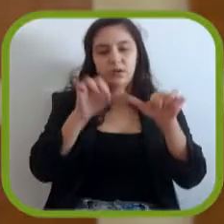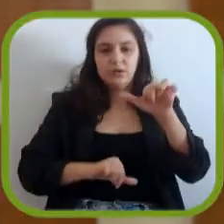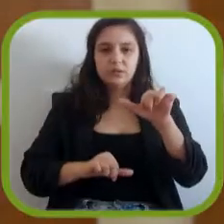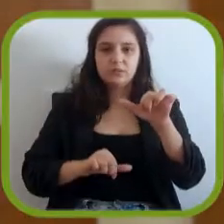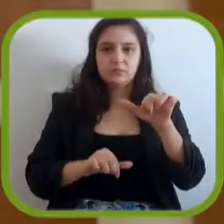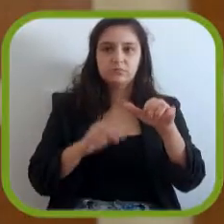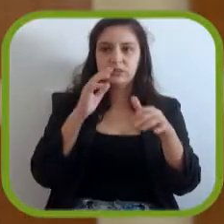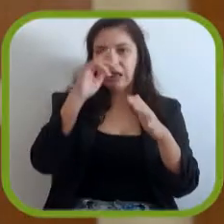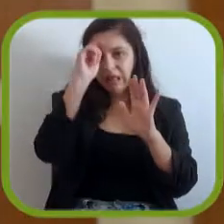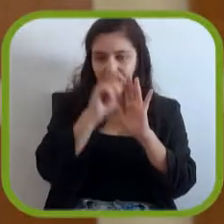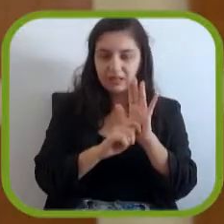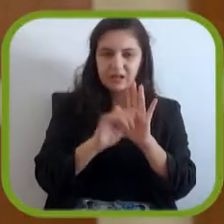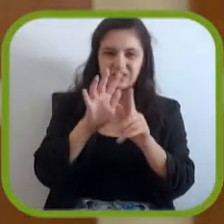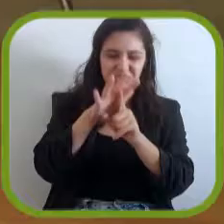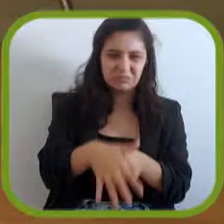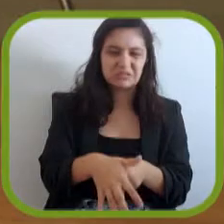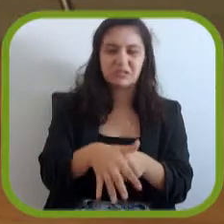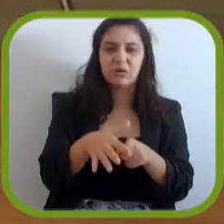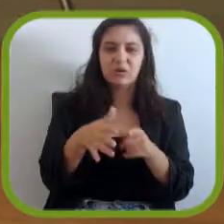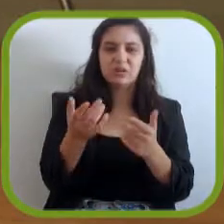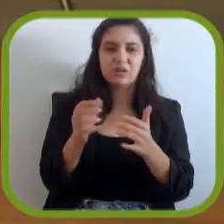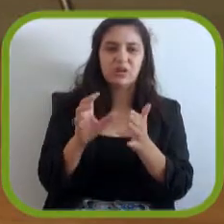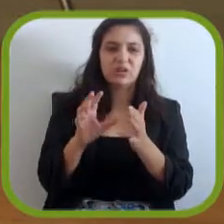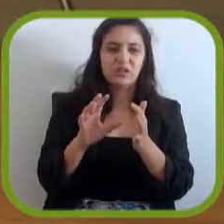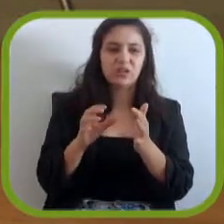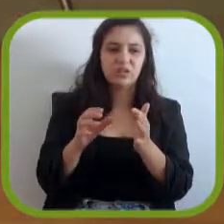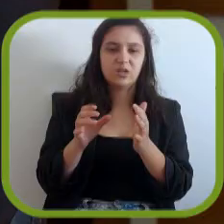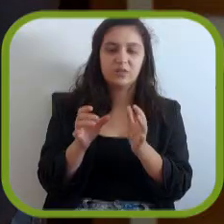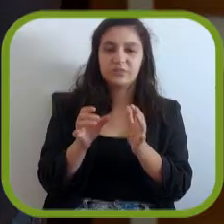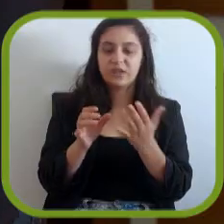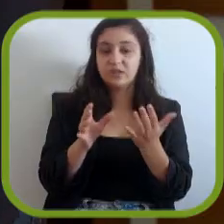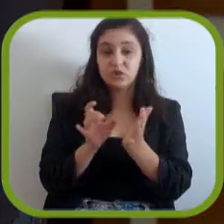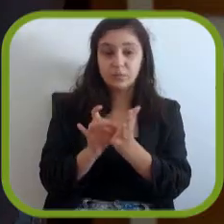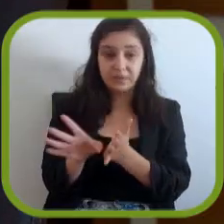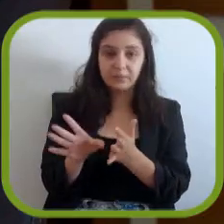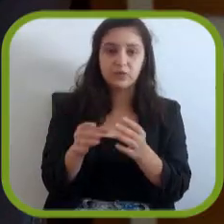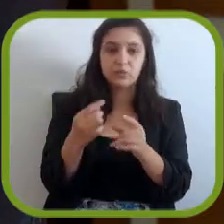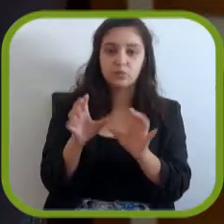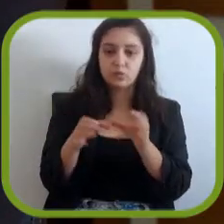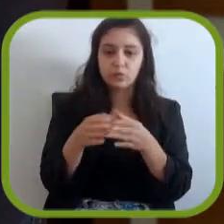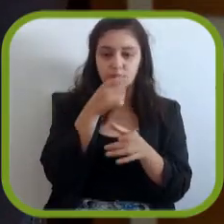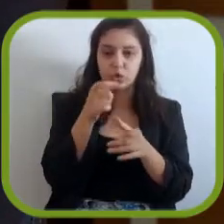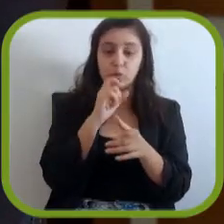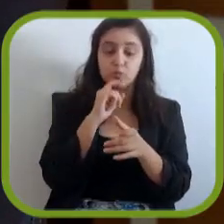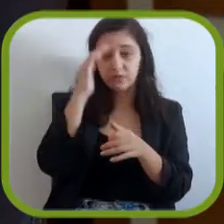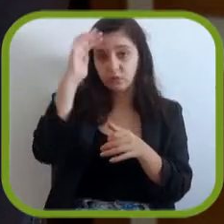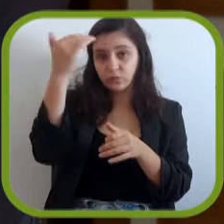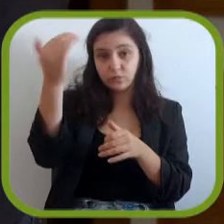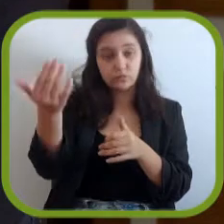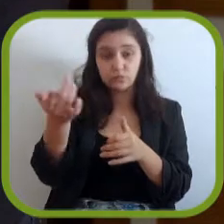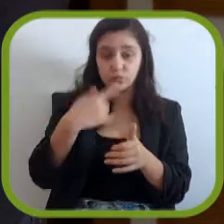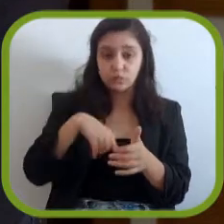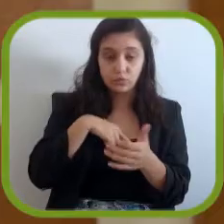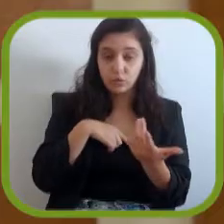ético, seriam insuportáveis, de discriminação, de despedimento, sobre este grupo de pessoas, que podemos ser todos nós um